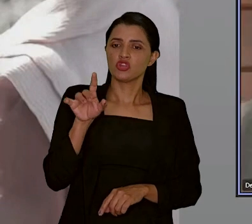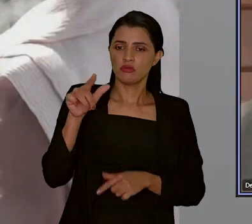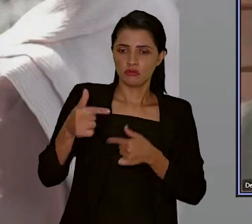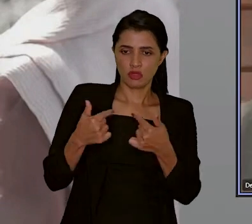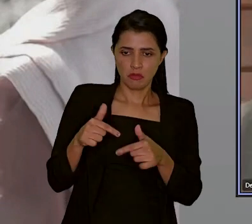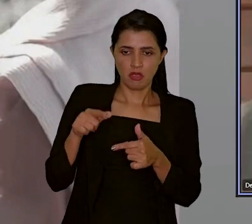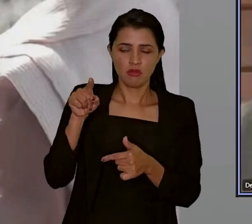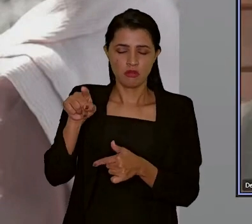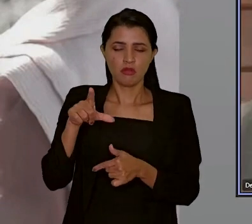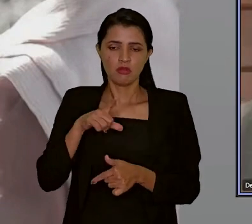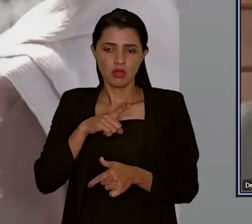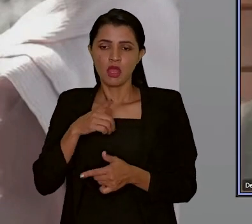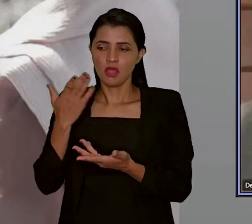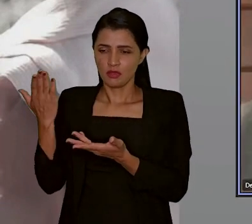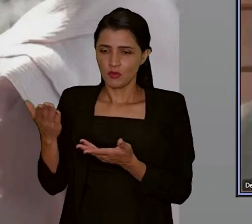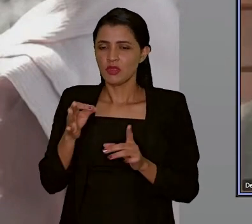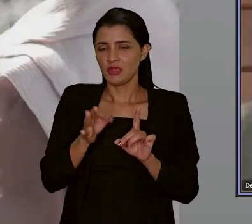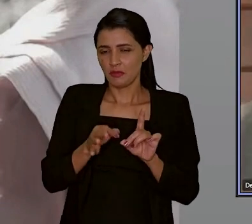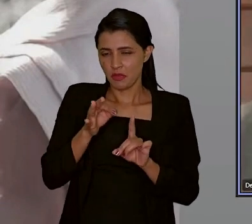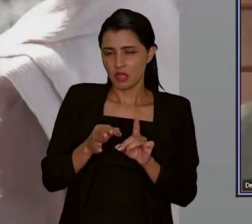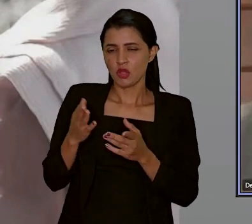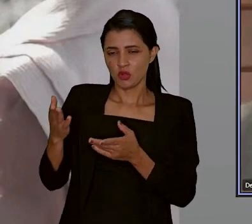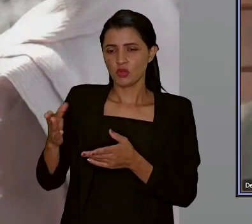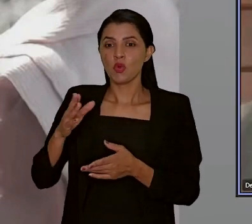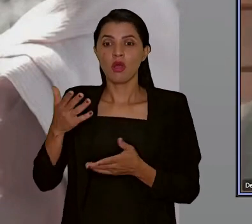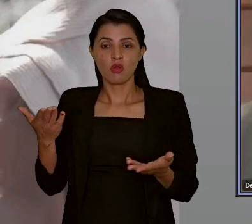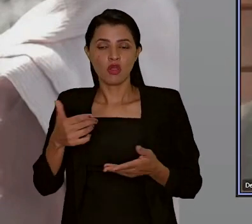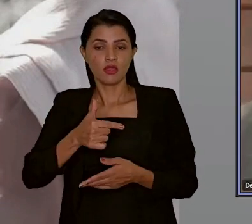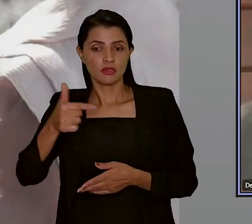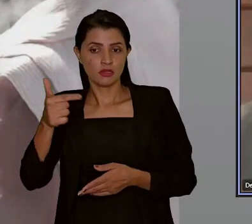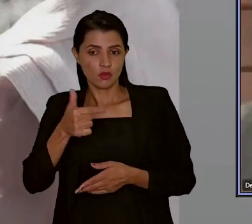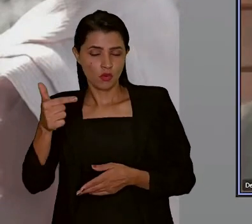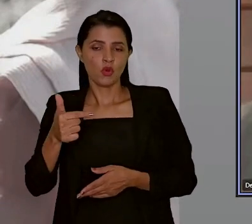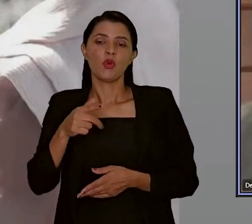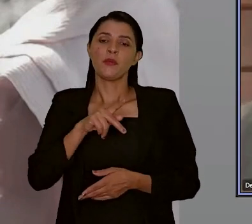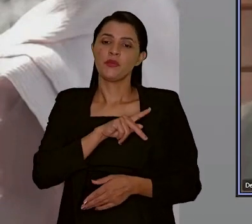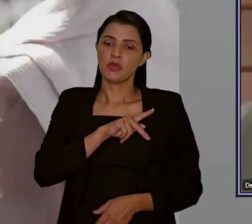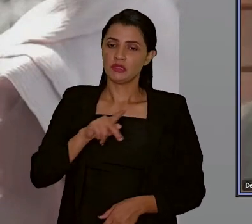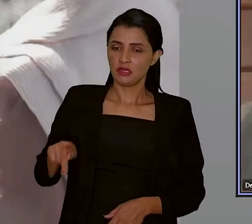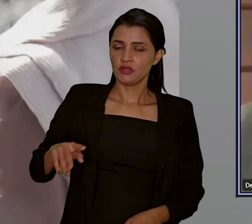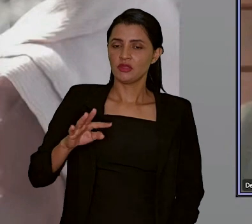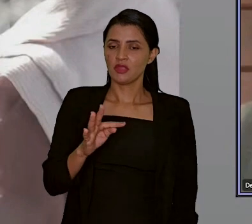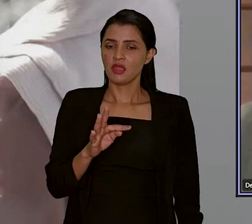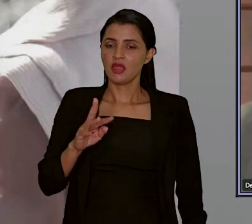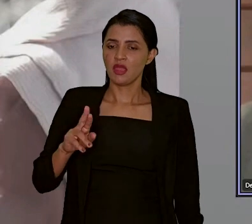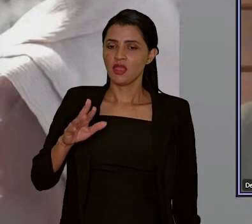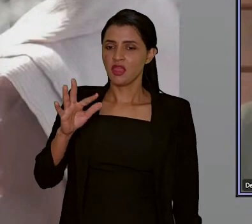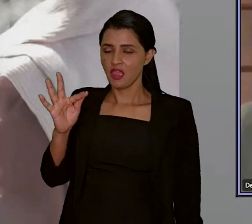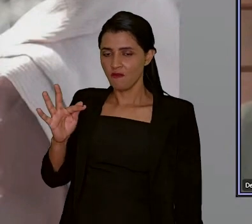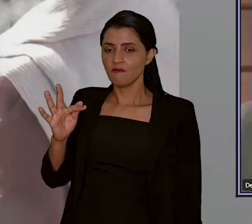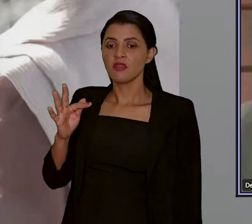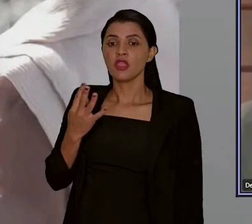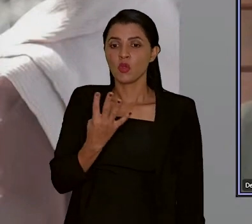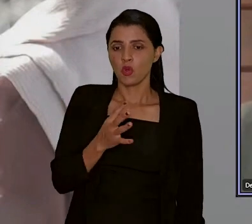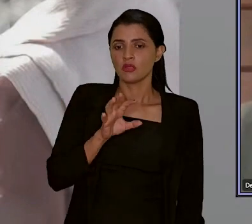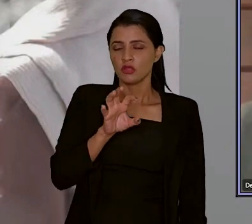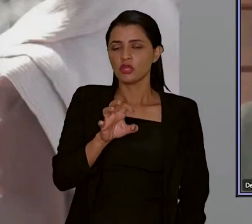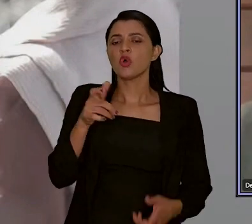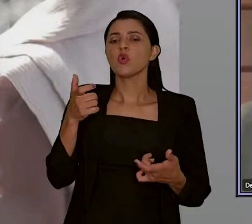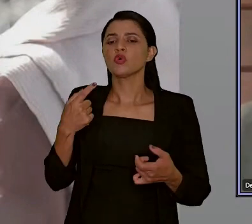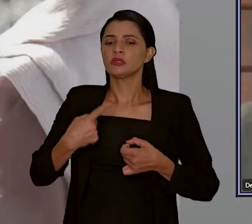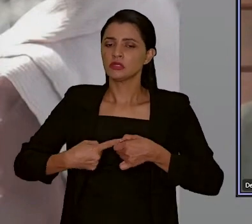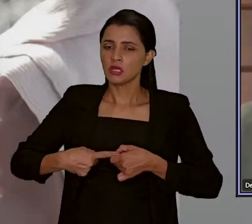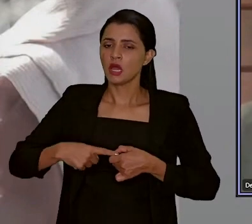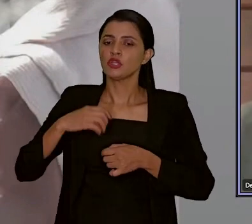atualmente vice-presidente do TRF da 4ª Região, sediado na cidade de Porto Alegre, já integrou o Tribunal